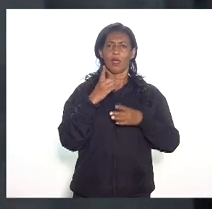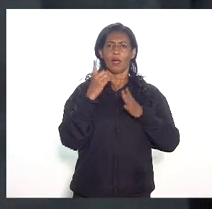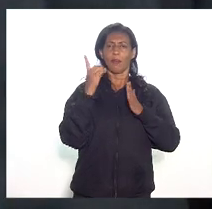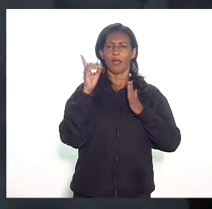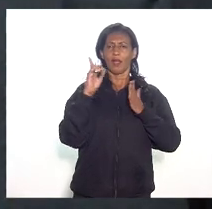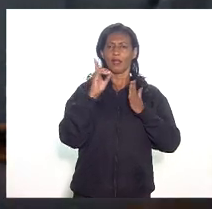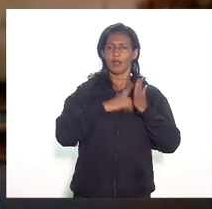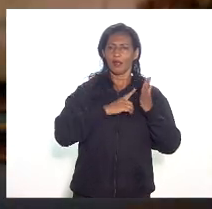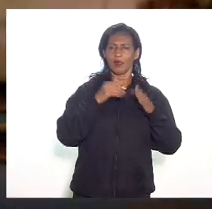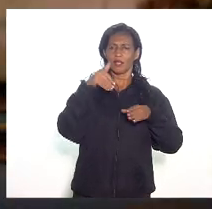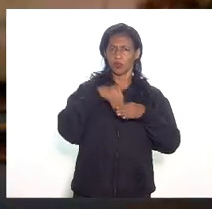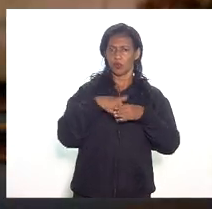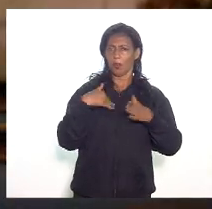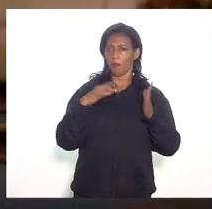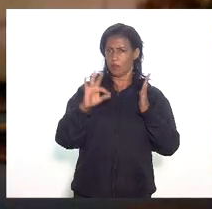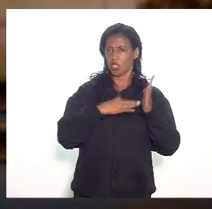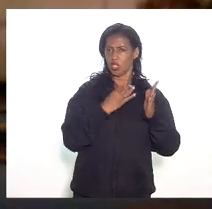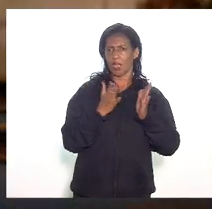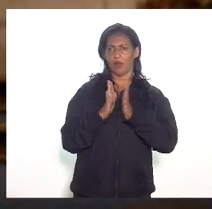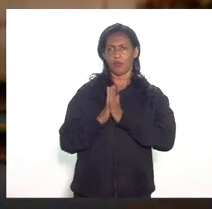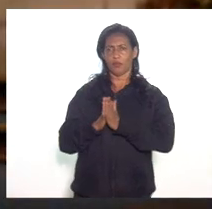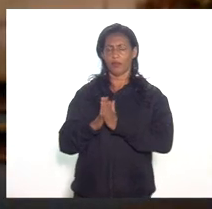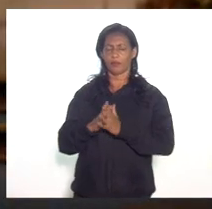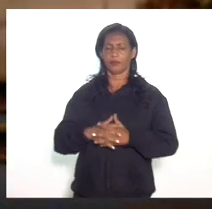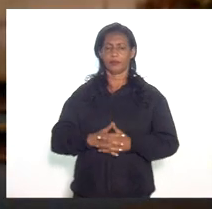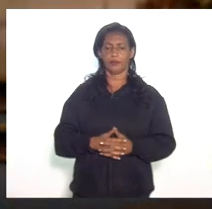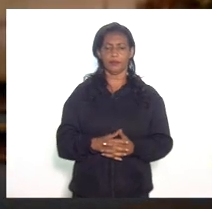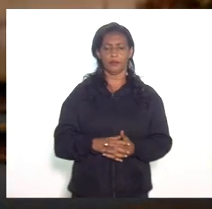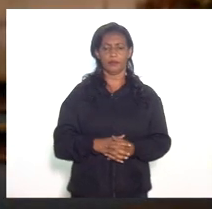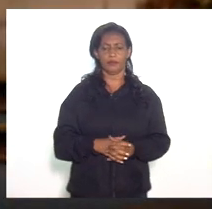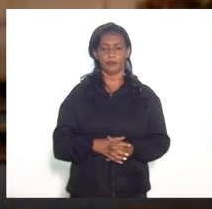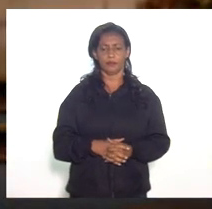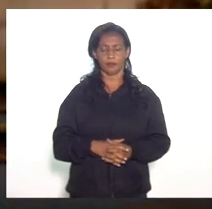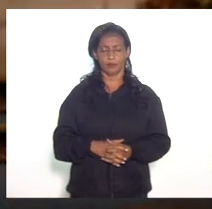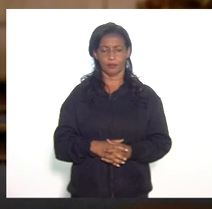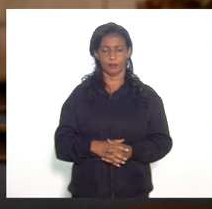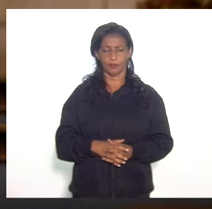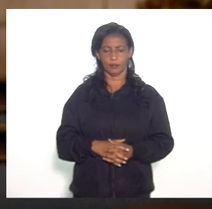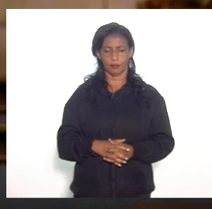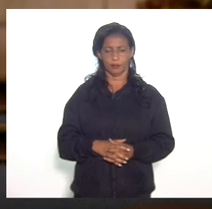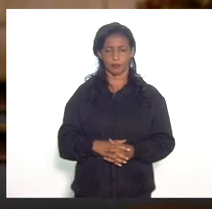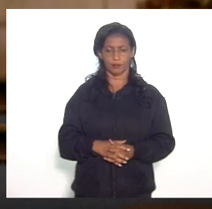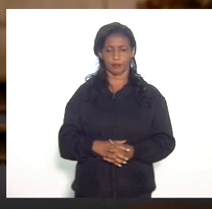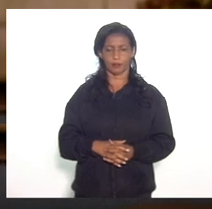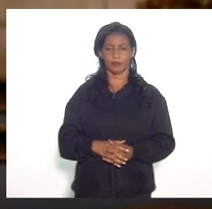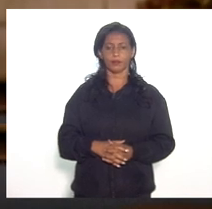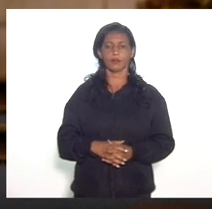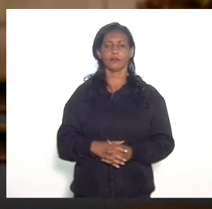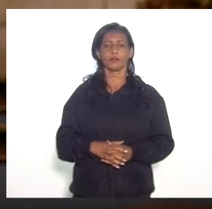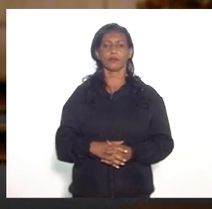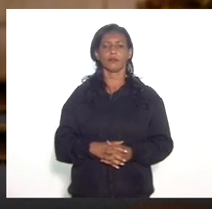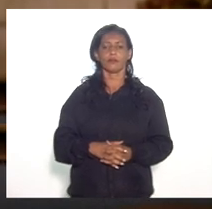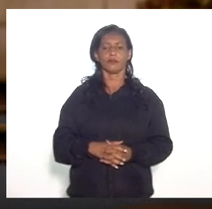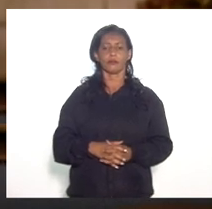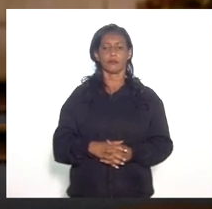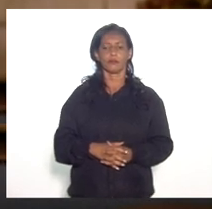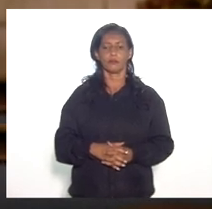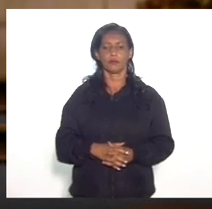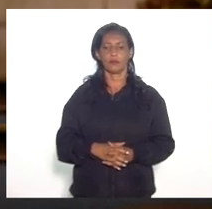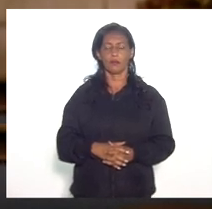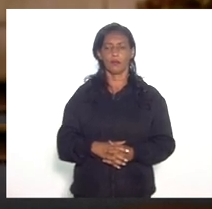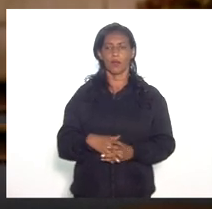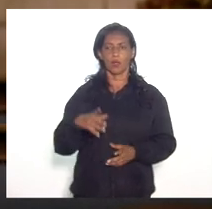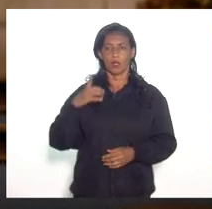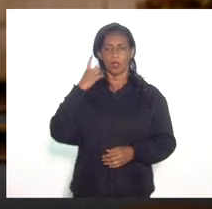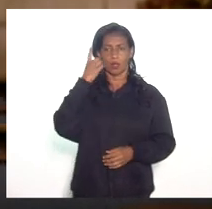eu também presidente deixando aqui no bloco declaração de voto deputado deputado Rodrigo